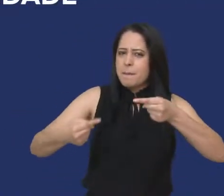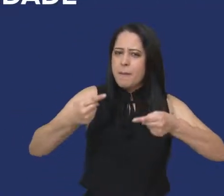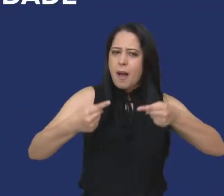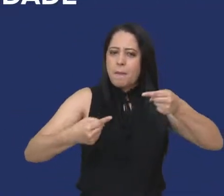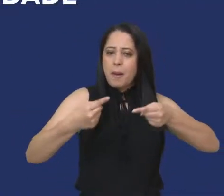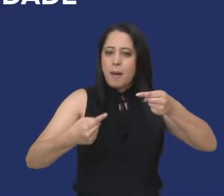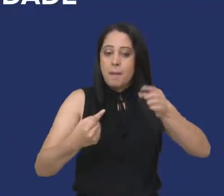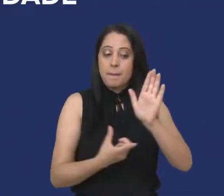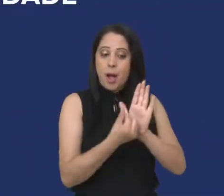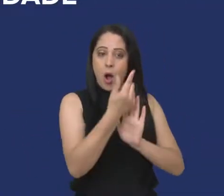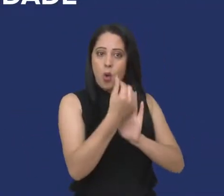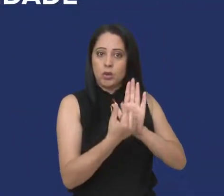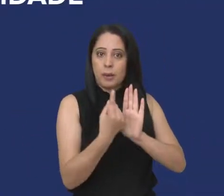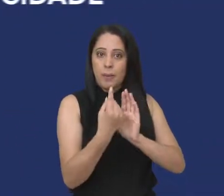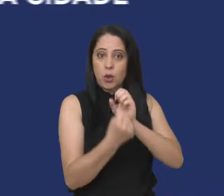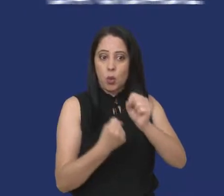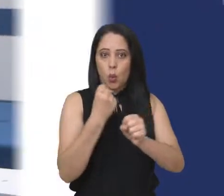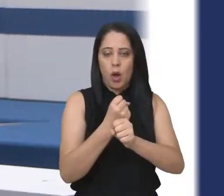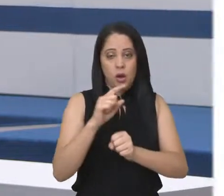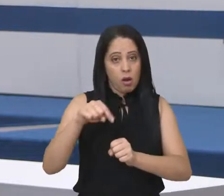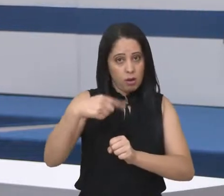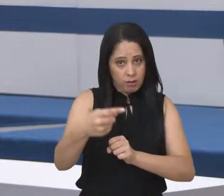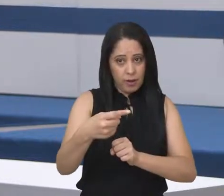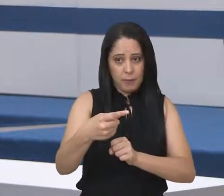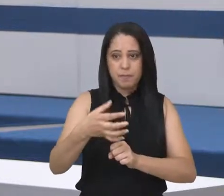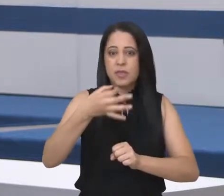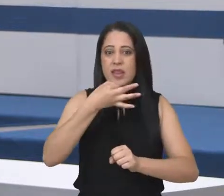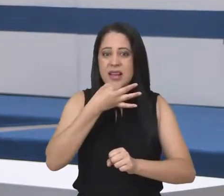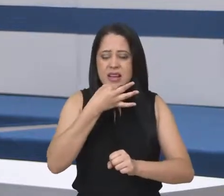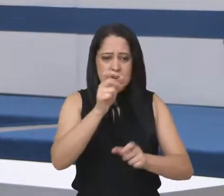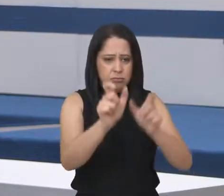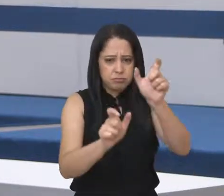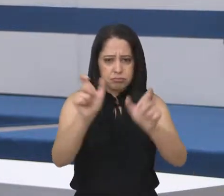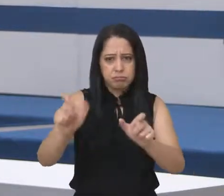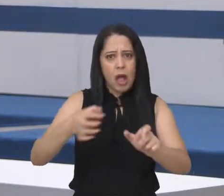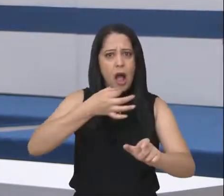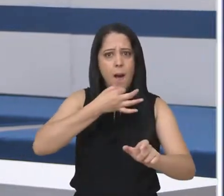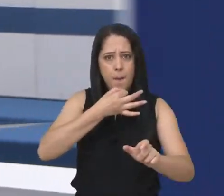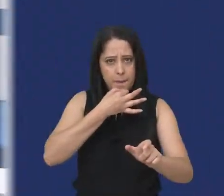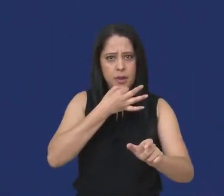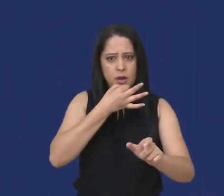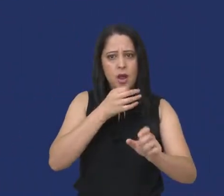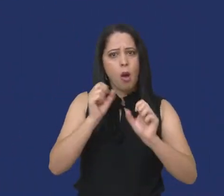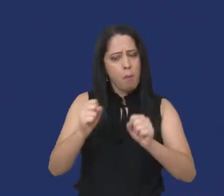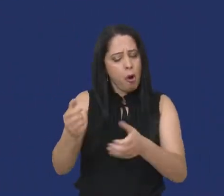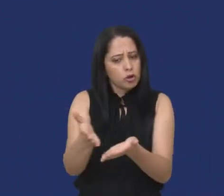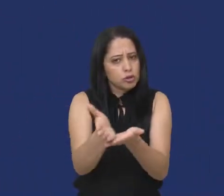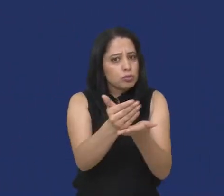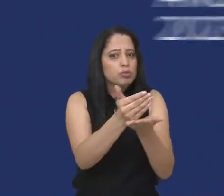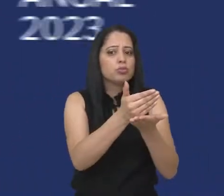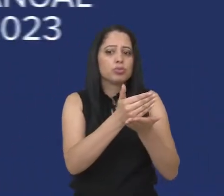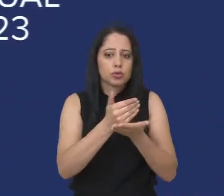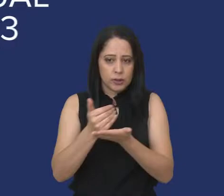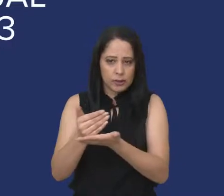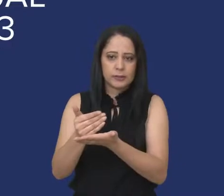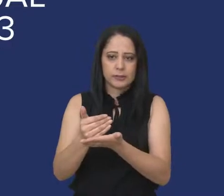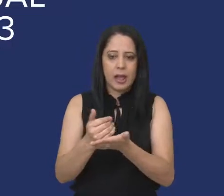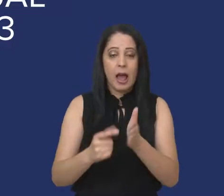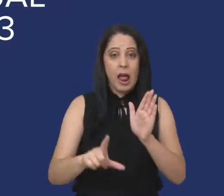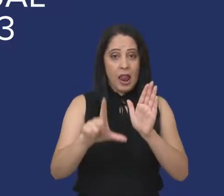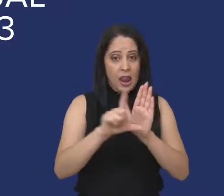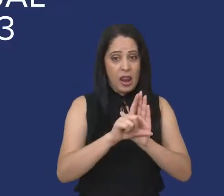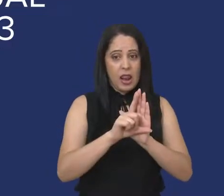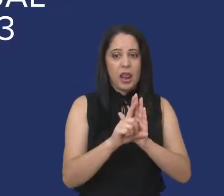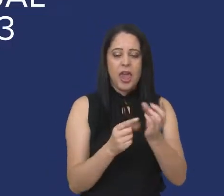da cidade para o próximo ano. E as sugestões a serem apresentadas pelos munícipes poderão compor a LOA, a Lei